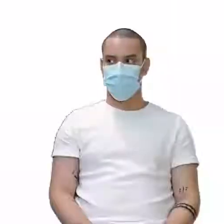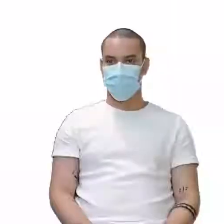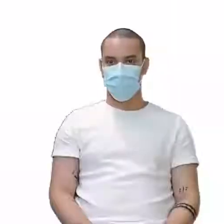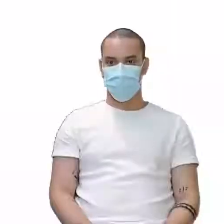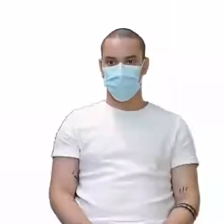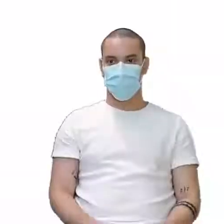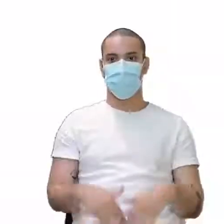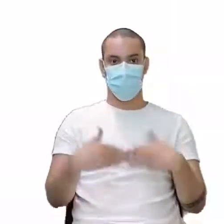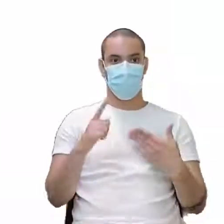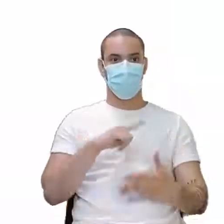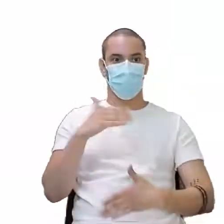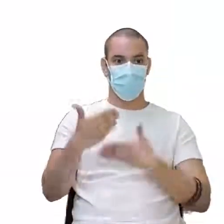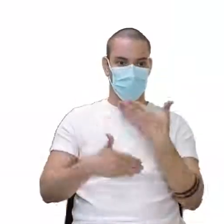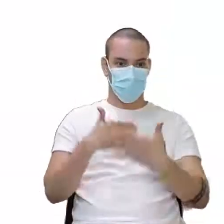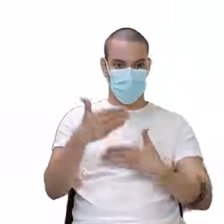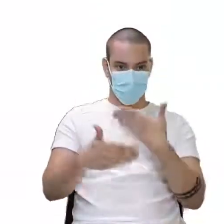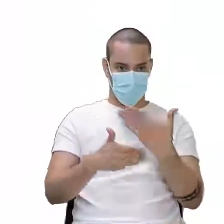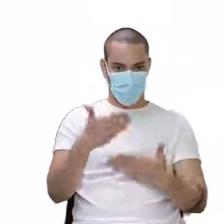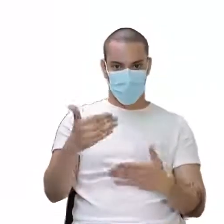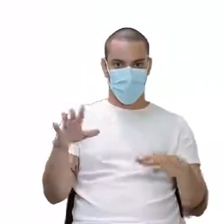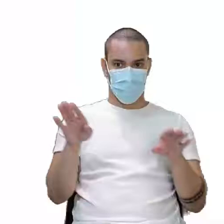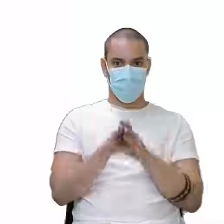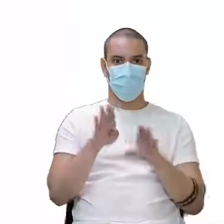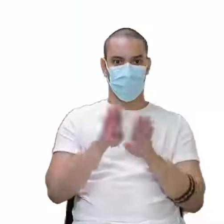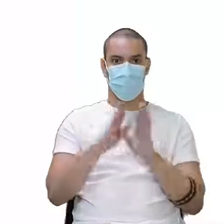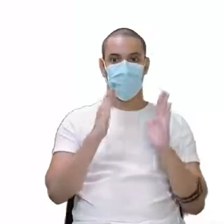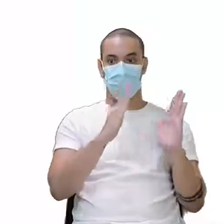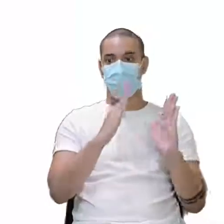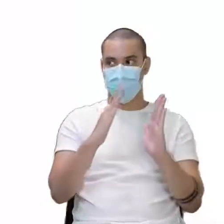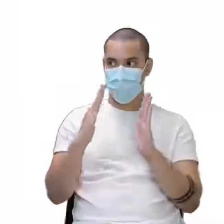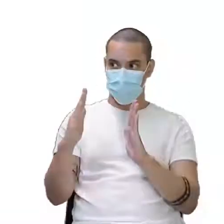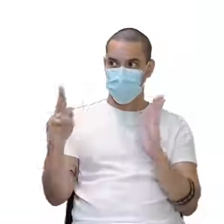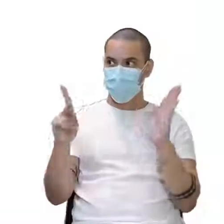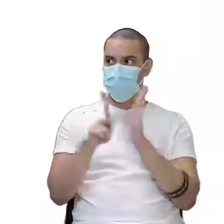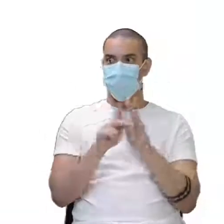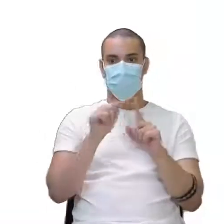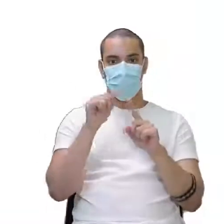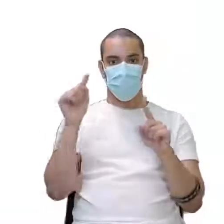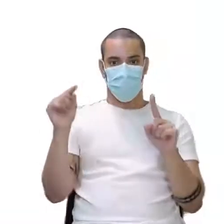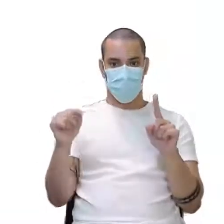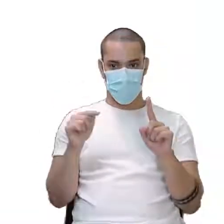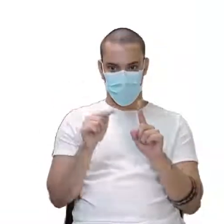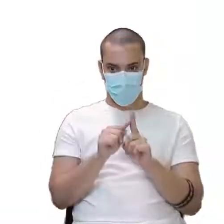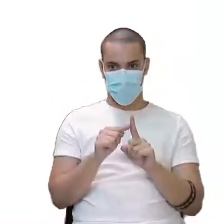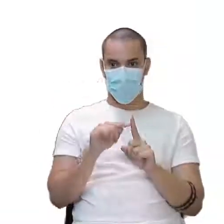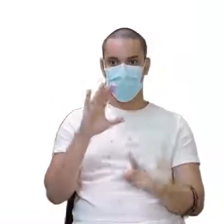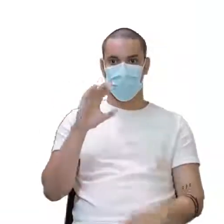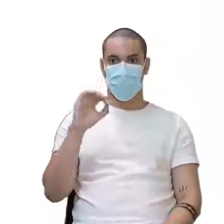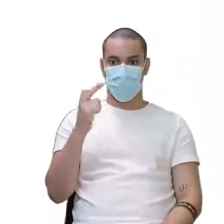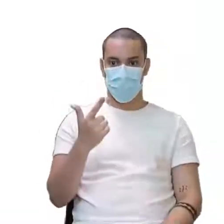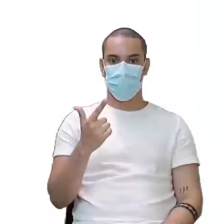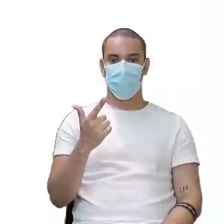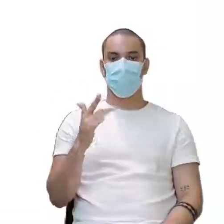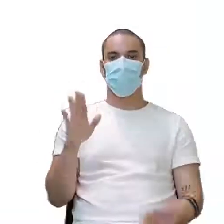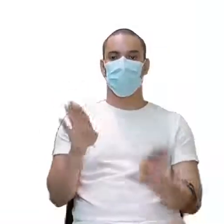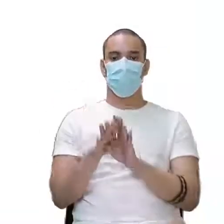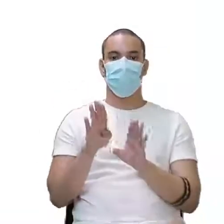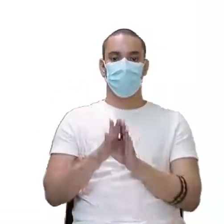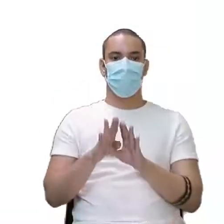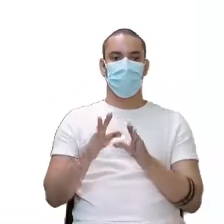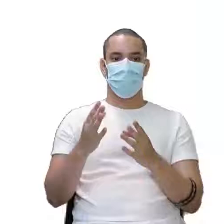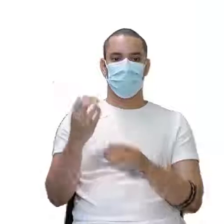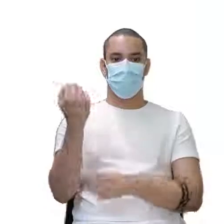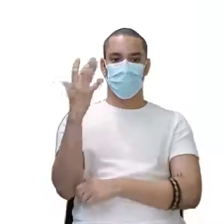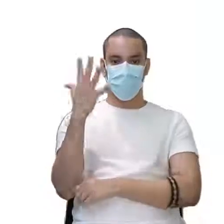vai ter esses processos, joga no quadro, as etapas, então, do ciclo do oxigênio. As plantas terrestres vão usar